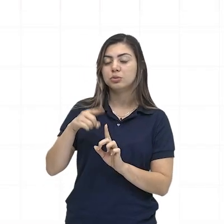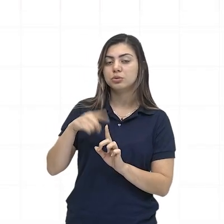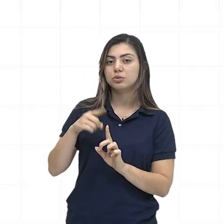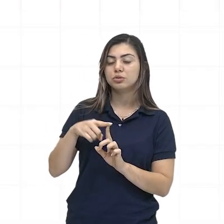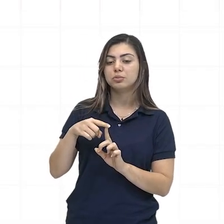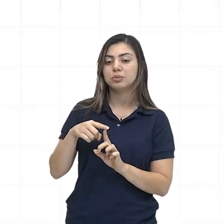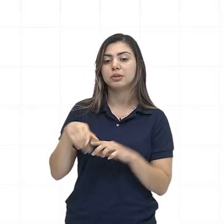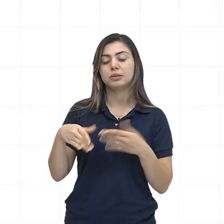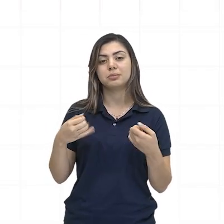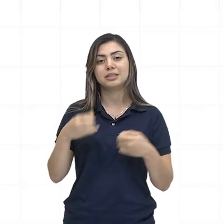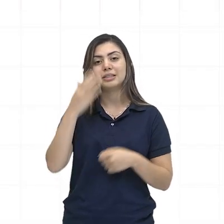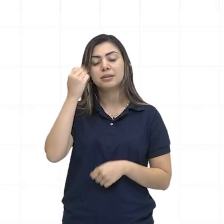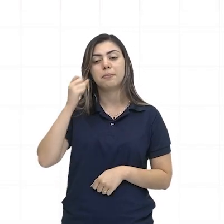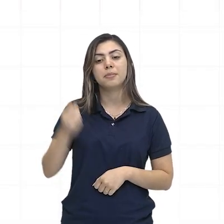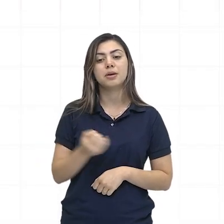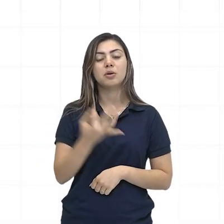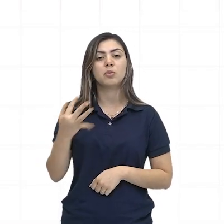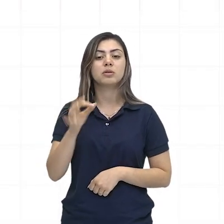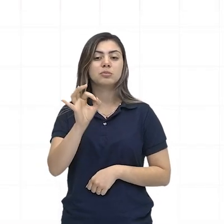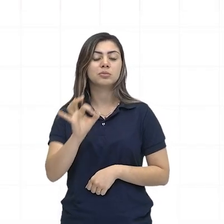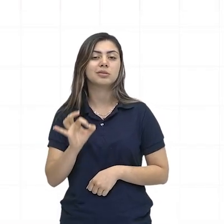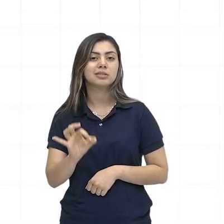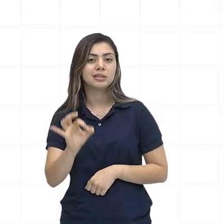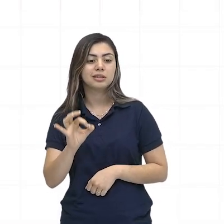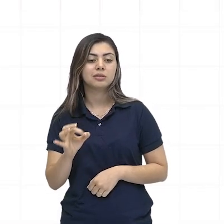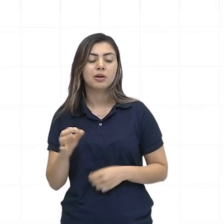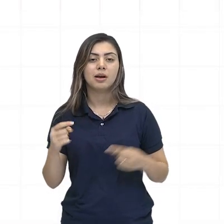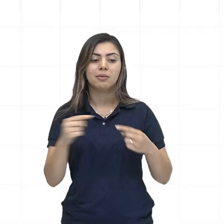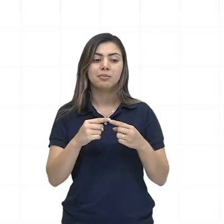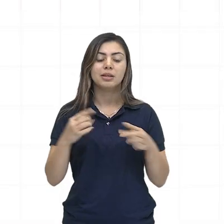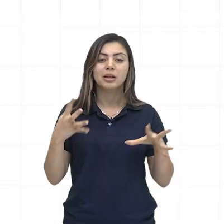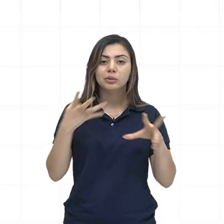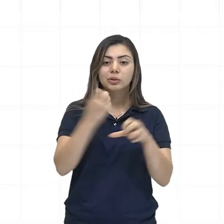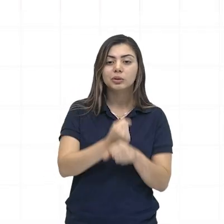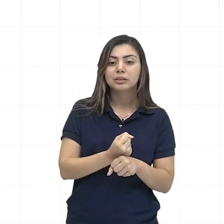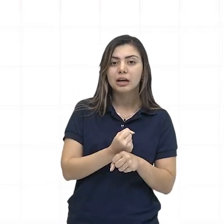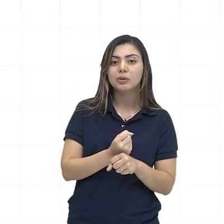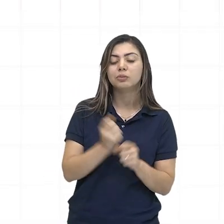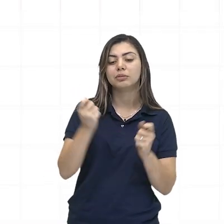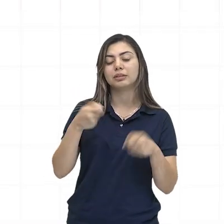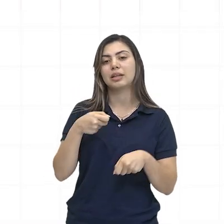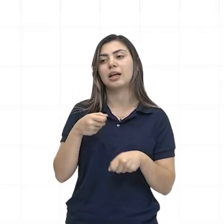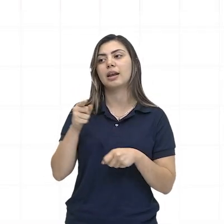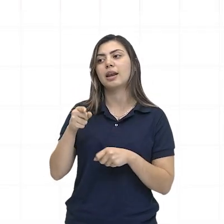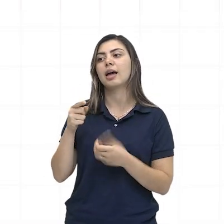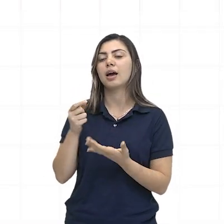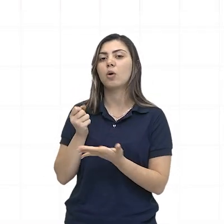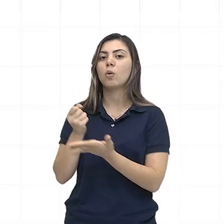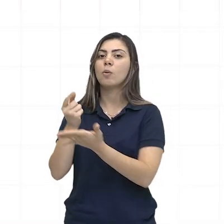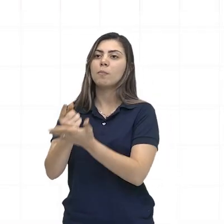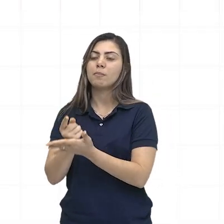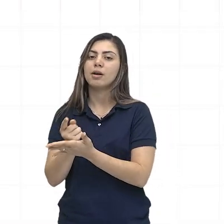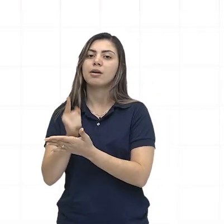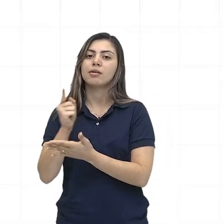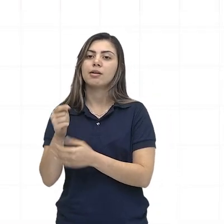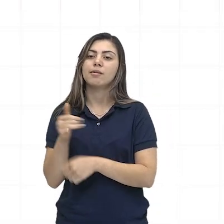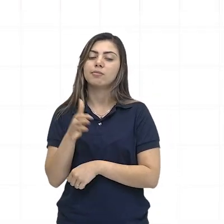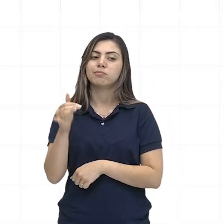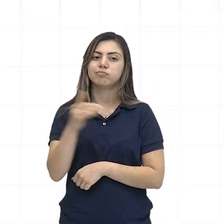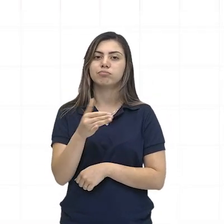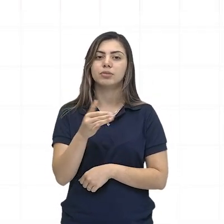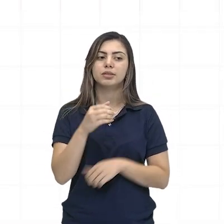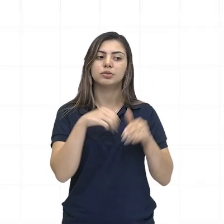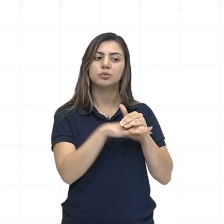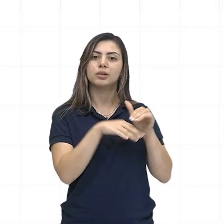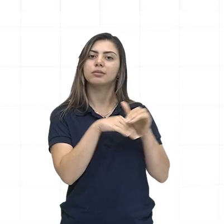saber a porcentagem que corresponde aí ao total para fazer já minha encomenda para que nessa época aí não falte tambaqui no supermercado ou na